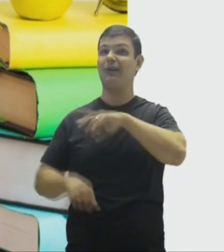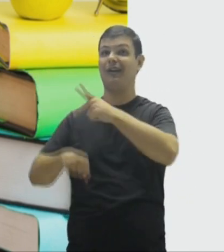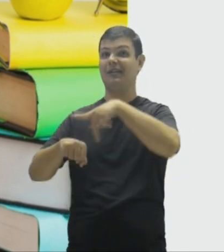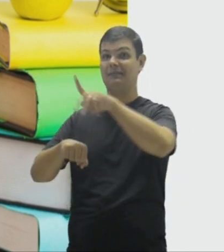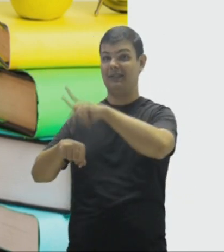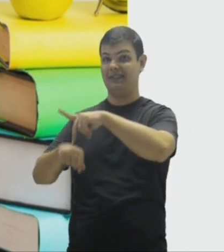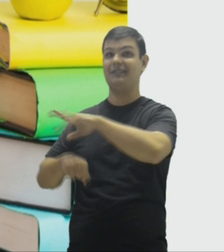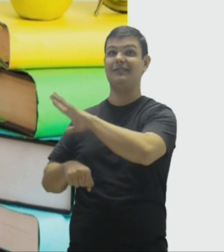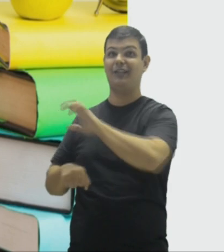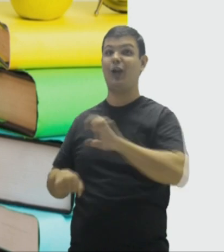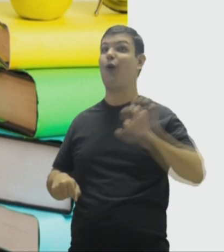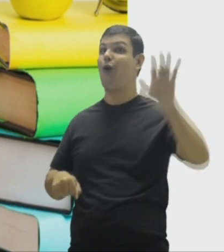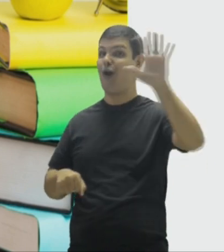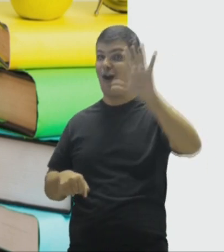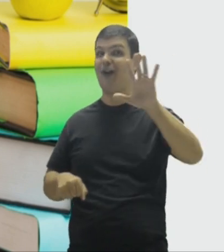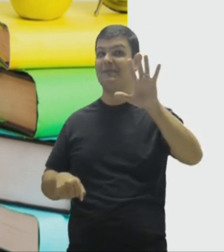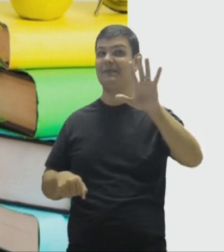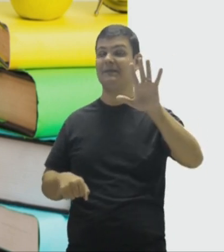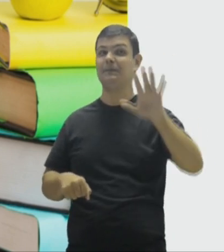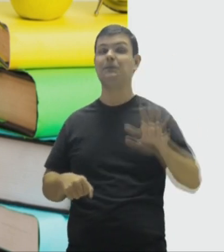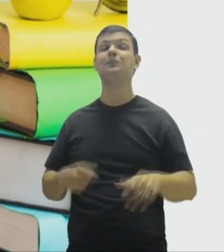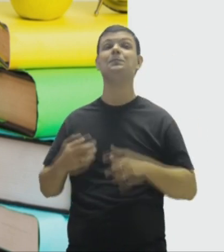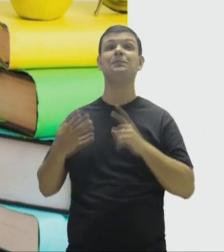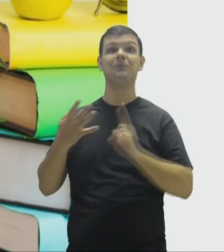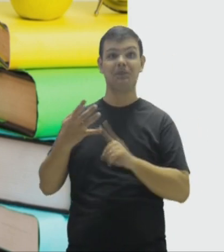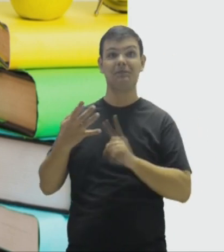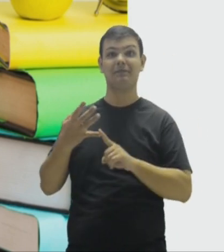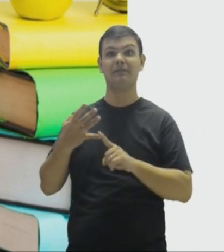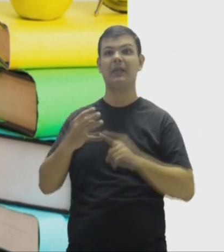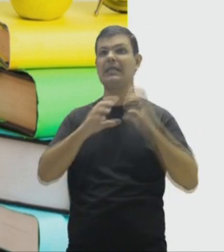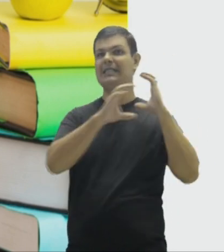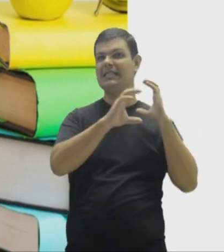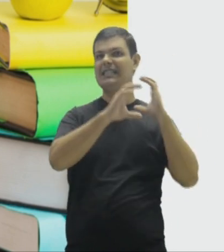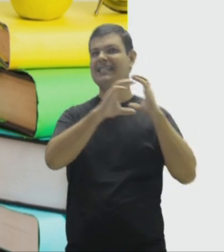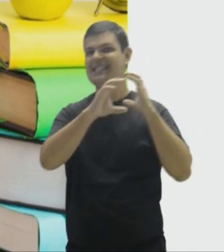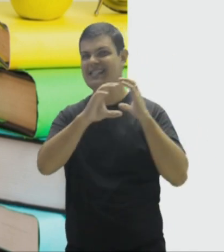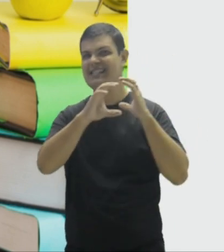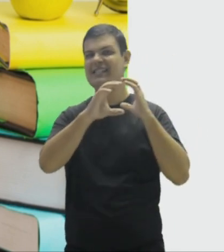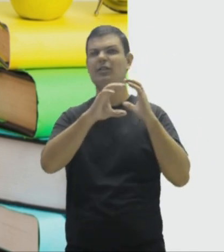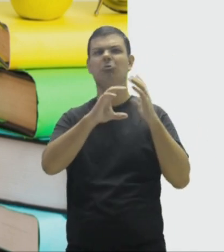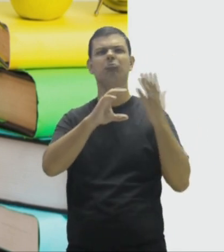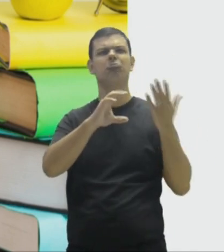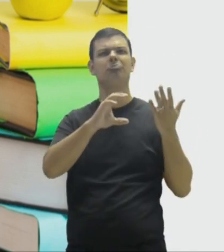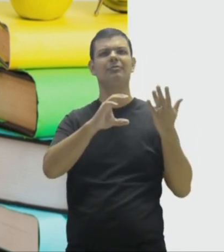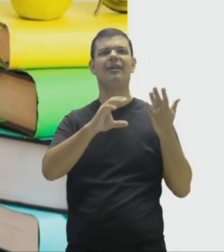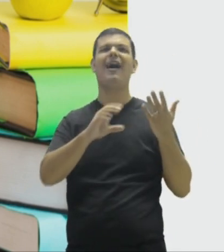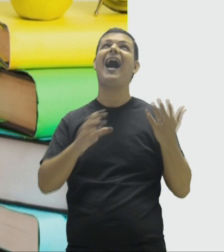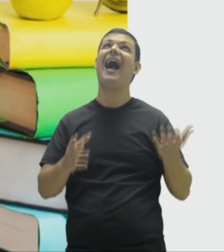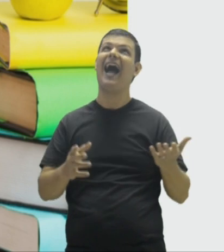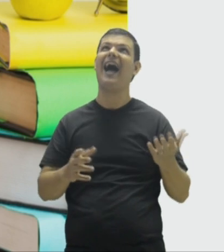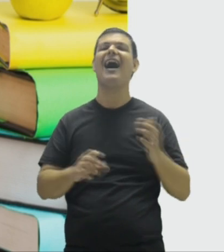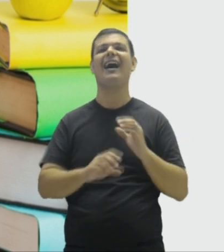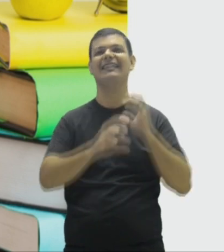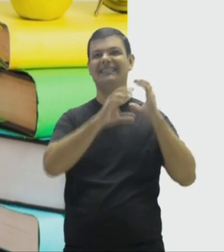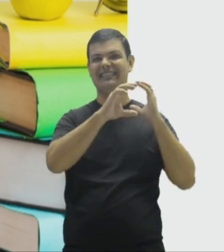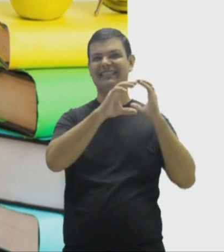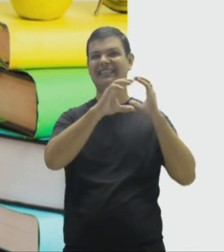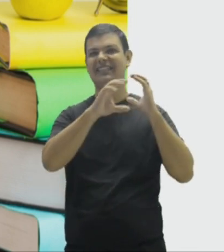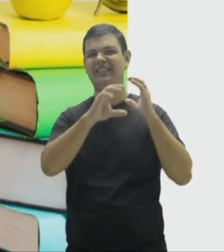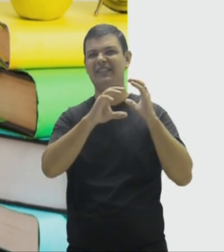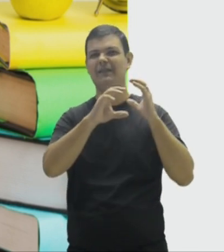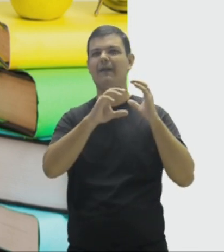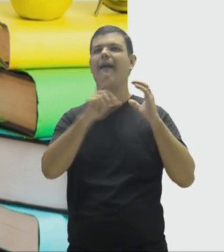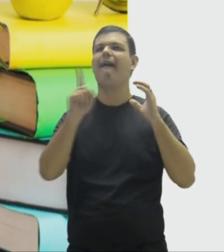europeia. Vamos lá, outro. Círio de Nazaré. Círio de Nazaré, já sei. Círio de Nazaré